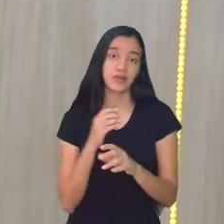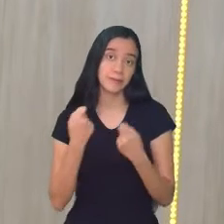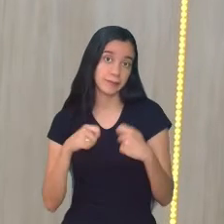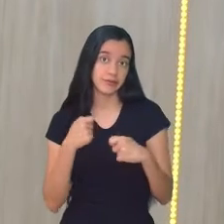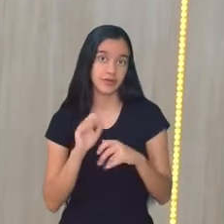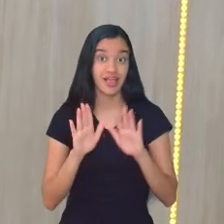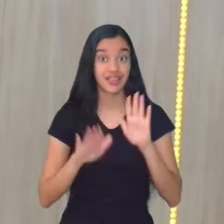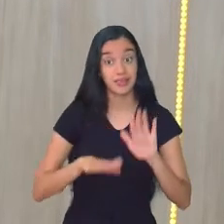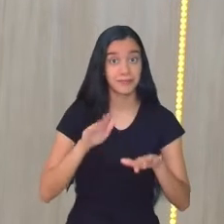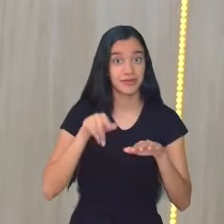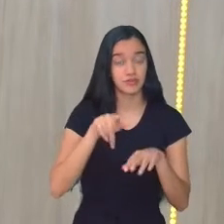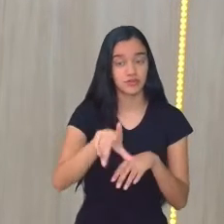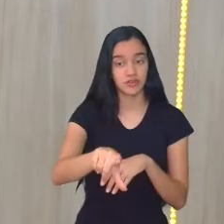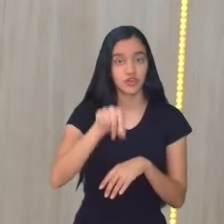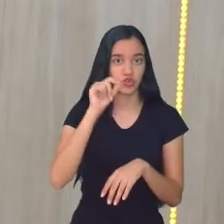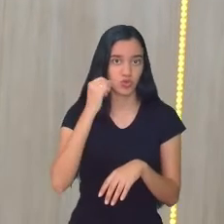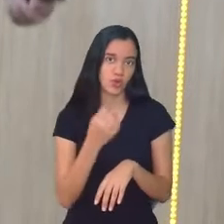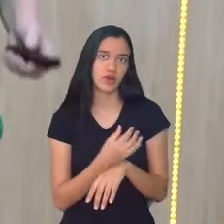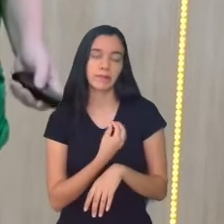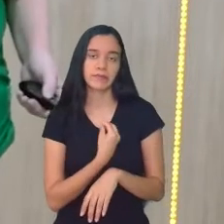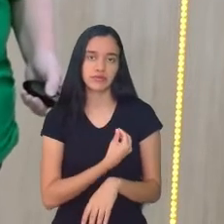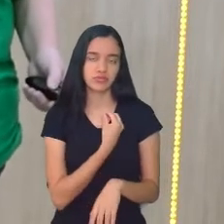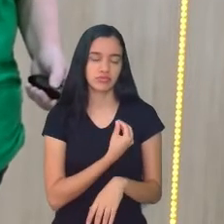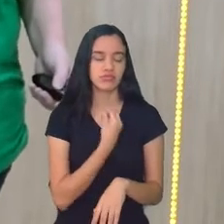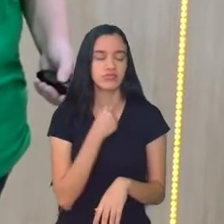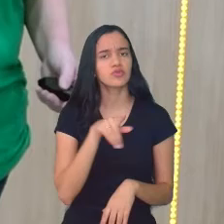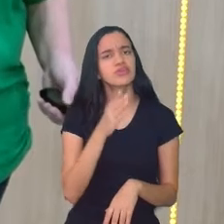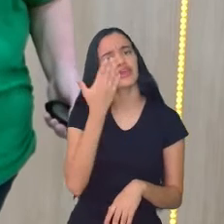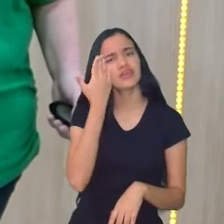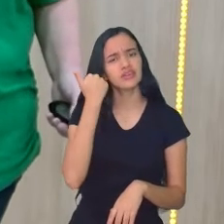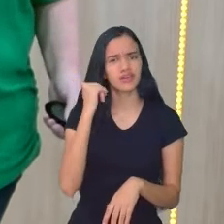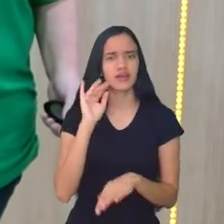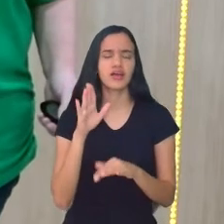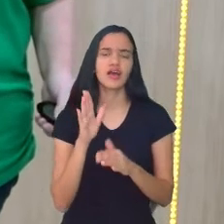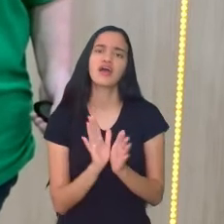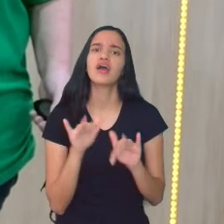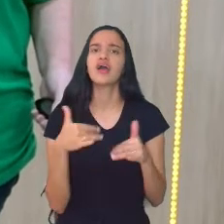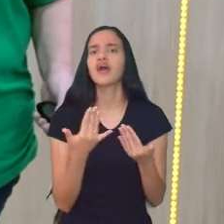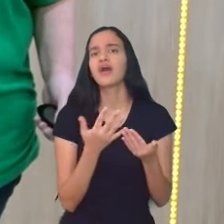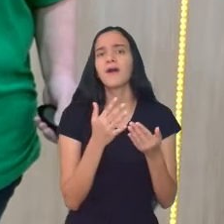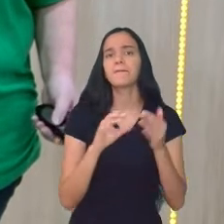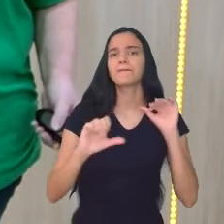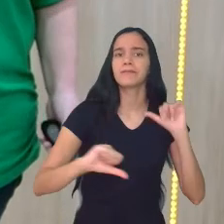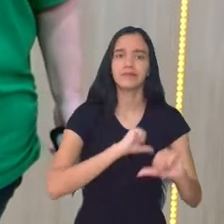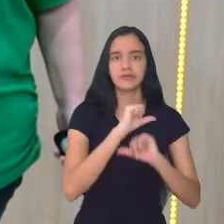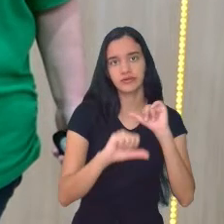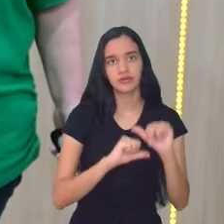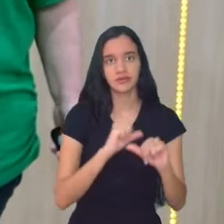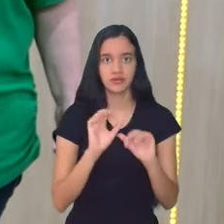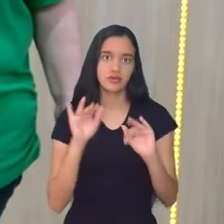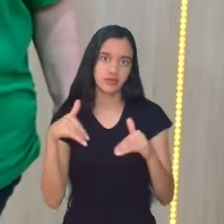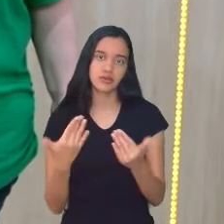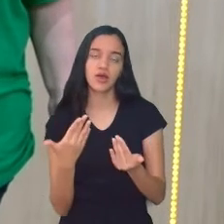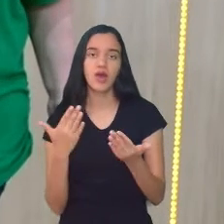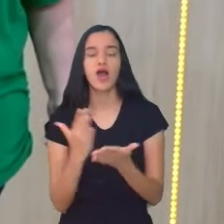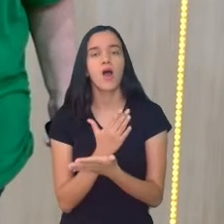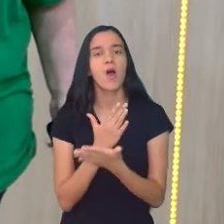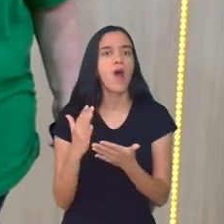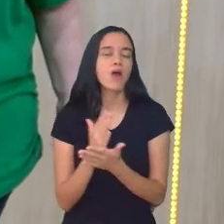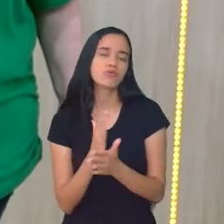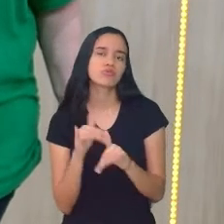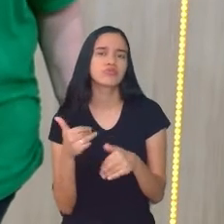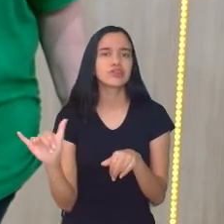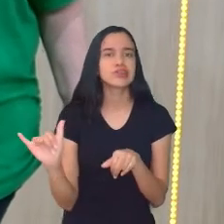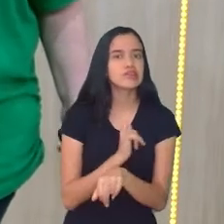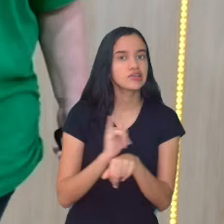dependendo do que você escolher para a sua vida, você saber essas mudanças. Então, algumas